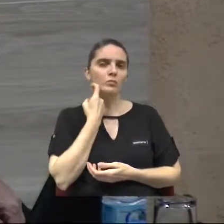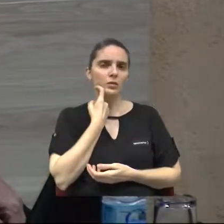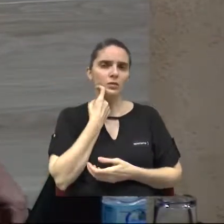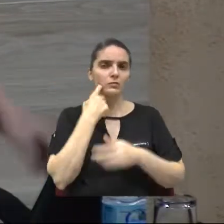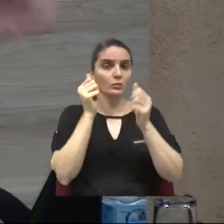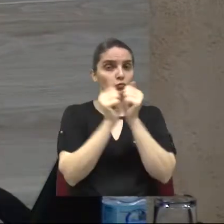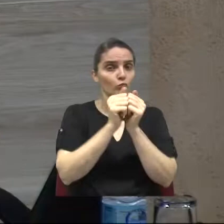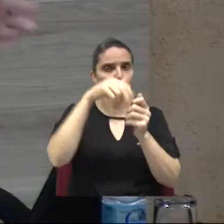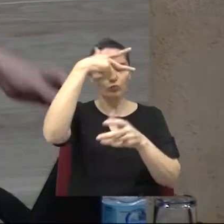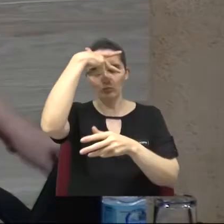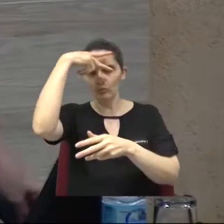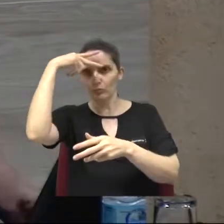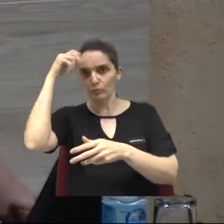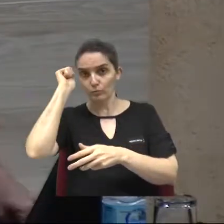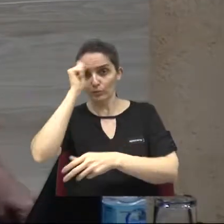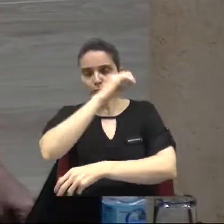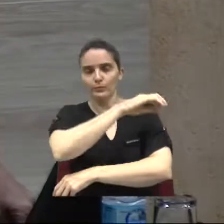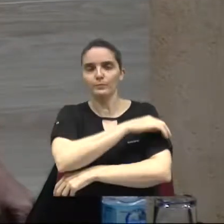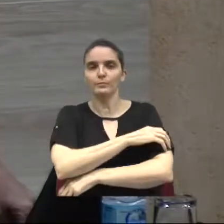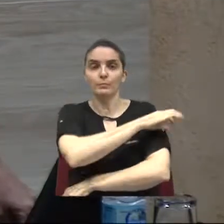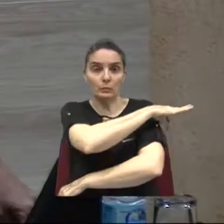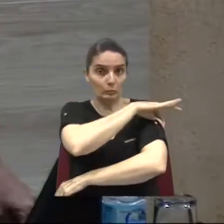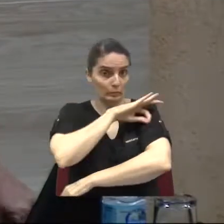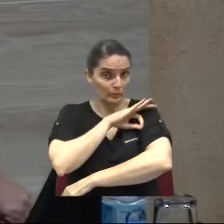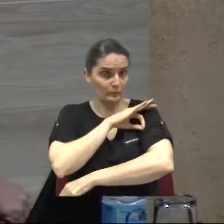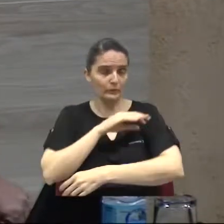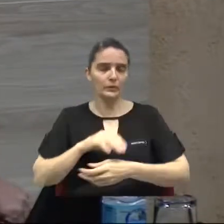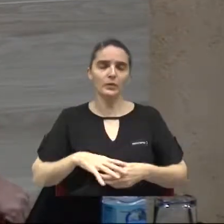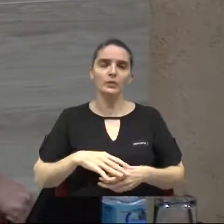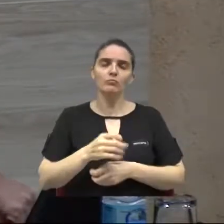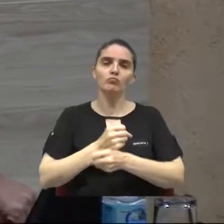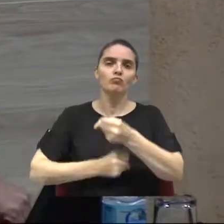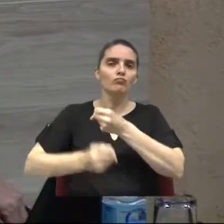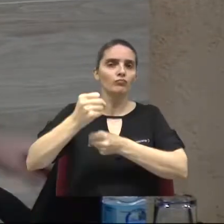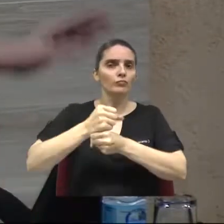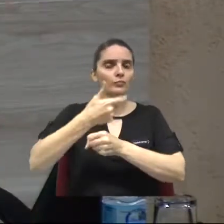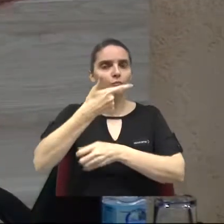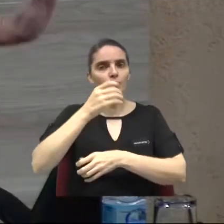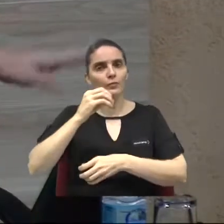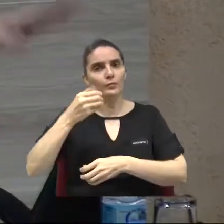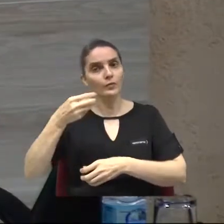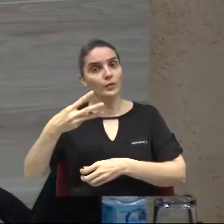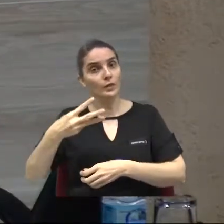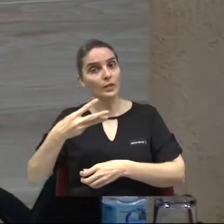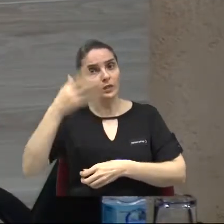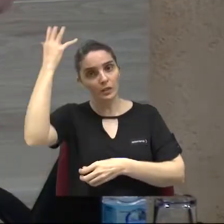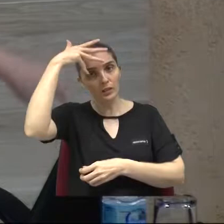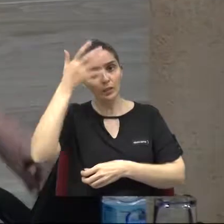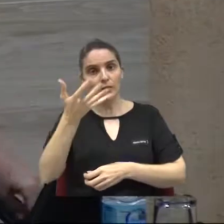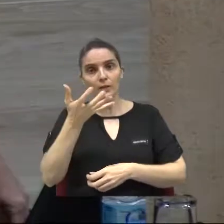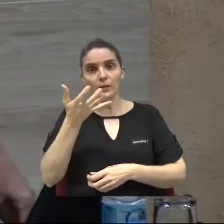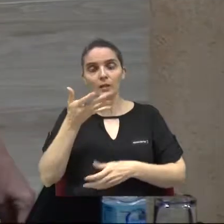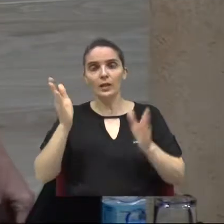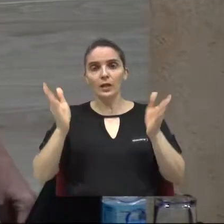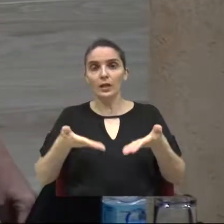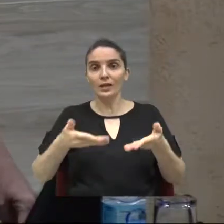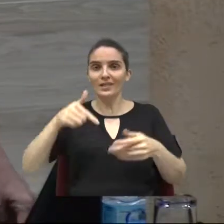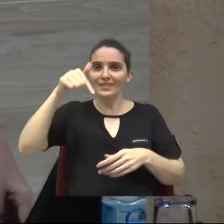prefeito, e disse aqui em plenário, desde 2013 venho buscando isso, está sendo adquiridas 7